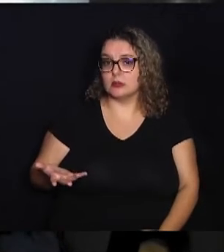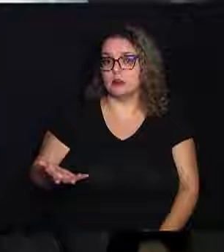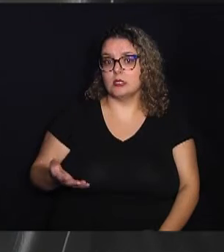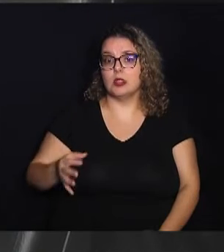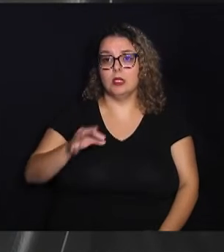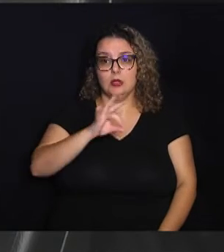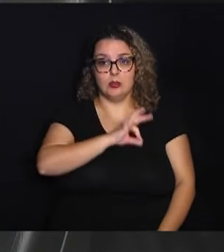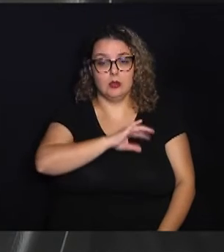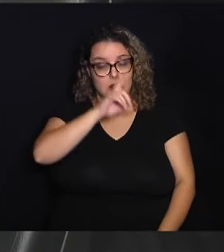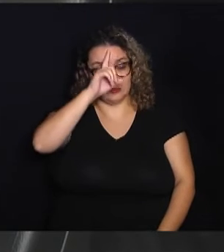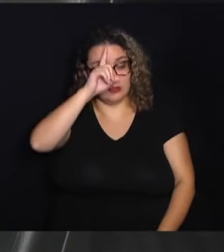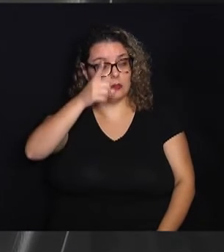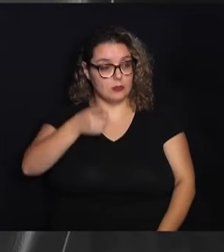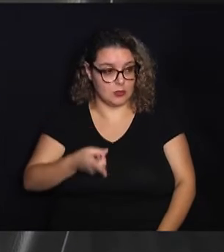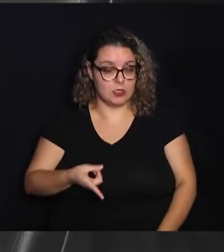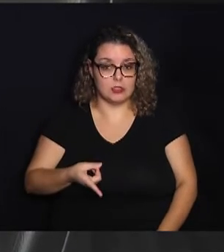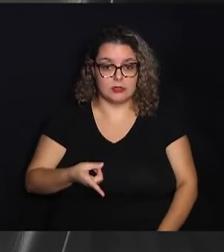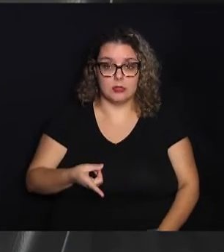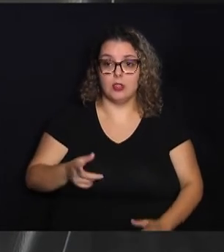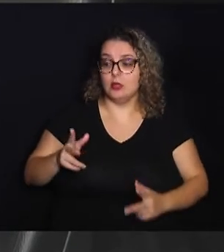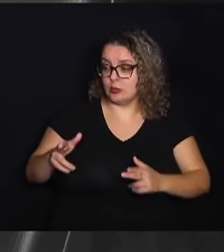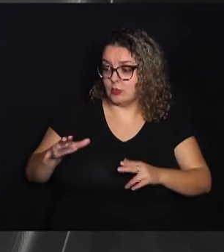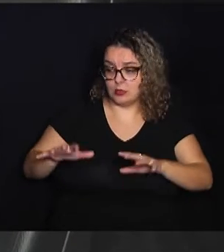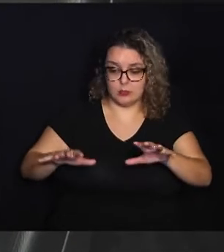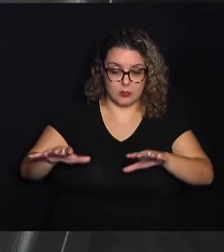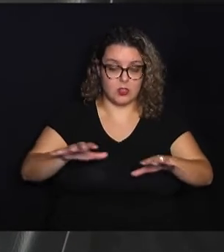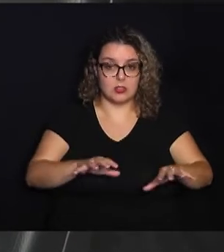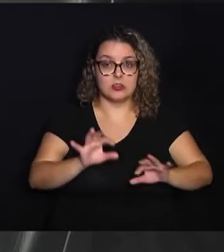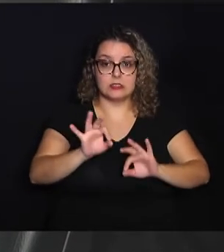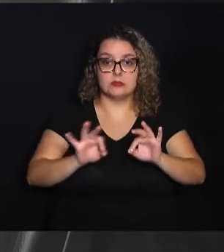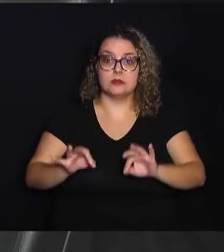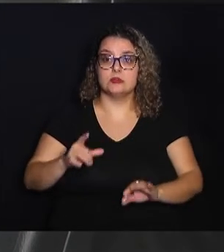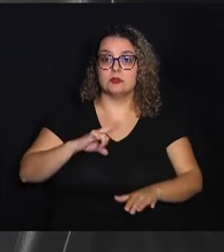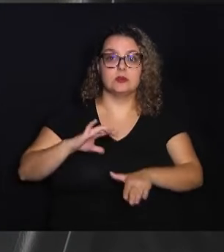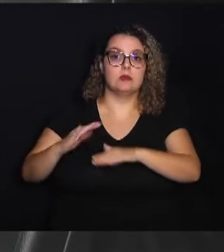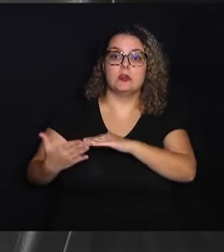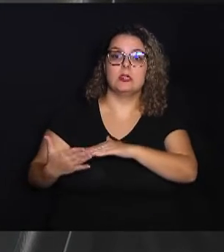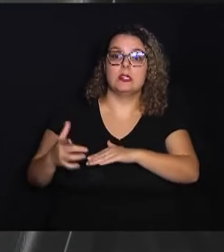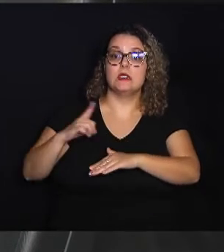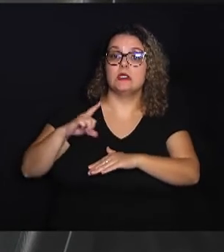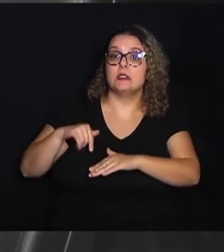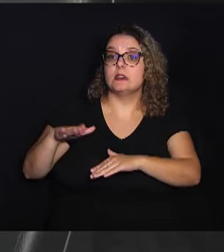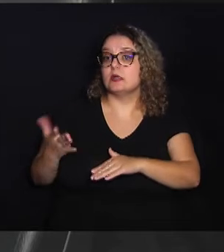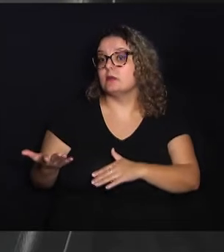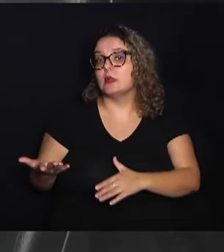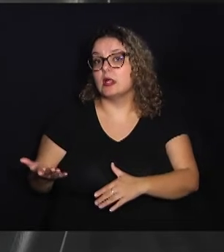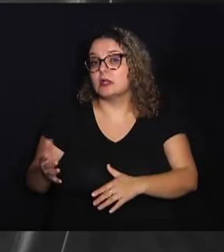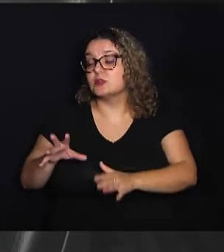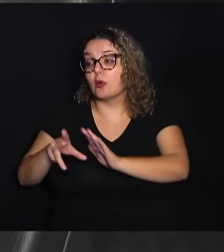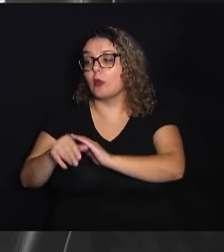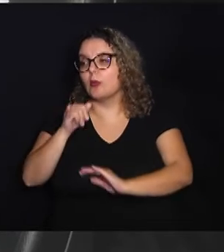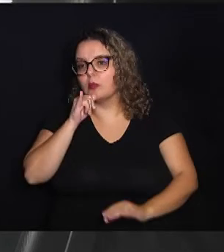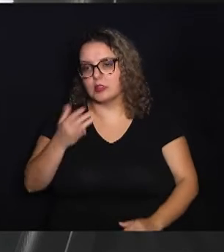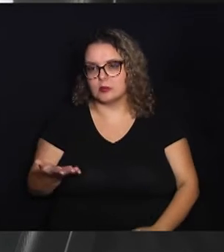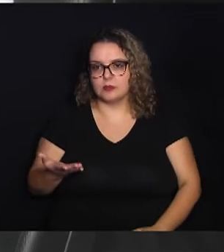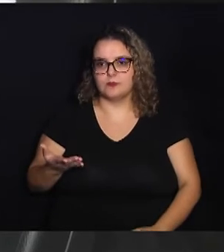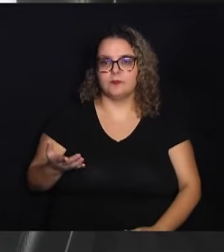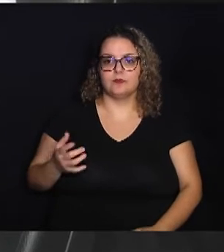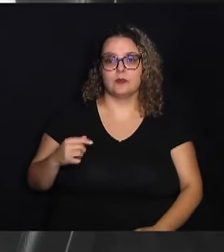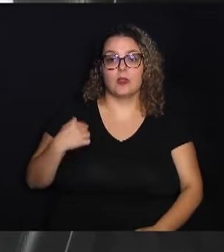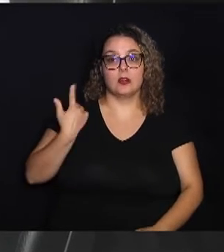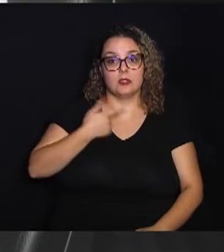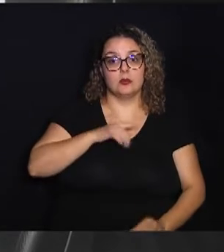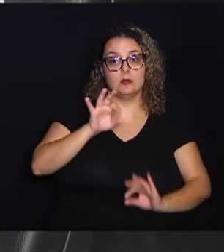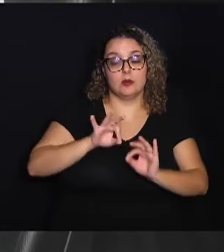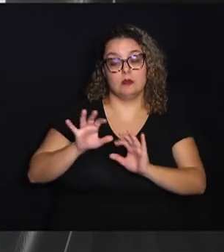policiamento é determinado de acordo com esse planejamento. Então tem um bairro que está tendo mais casos de roubo. Então a gente vai fazer um planejamento